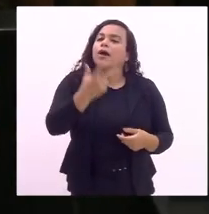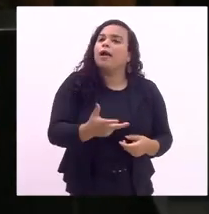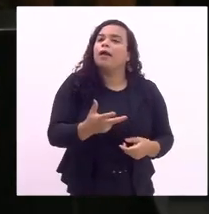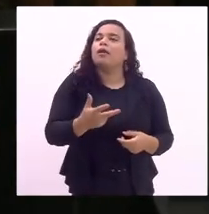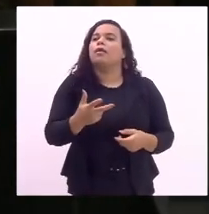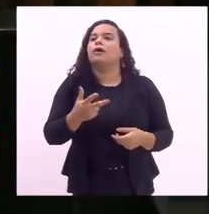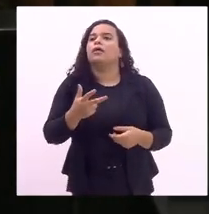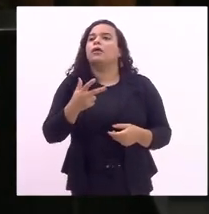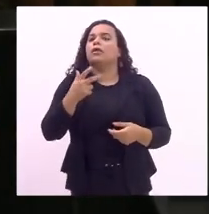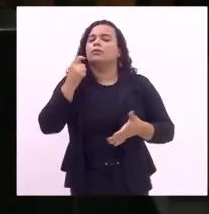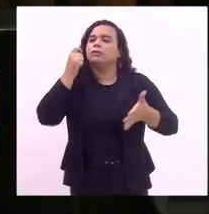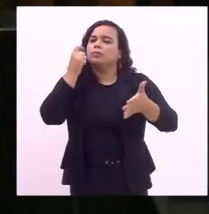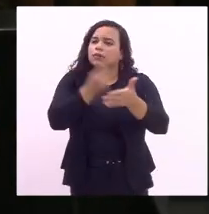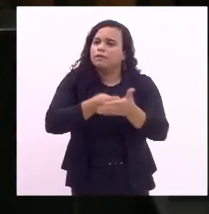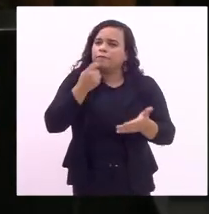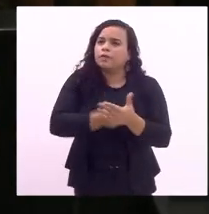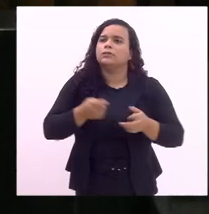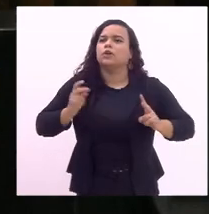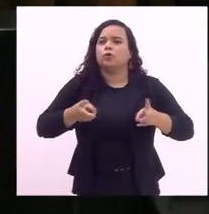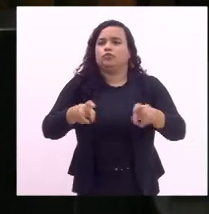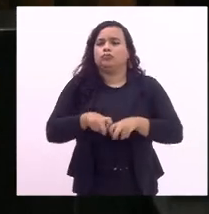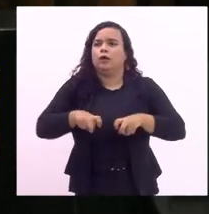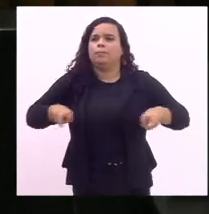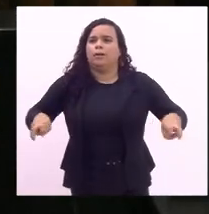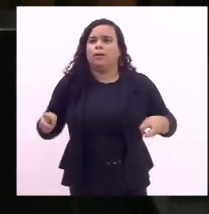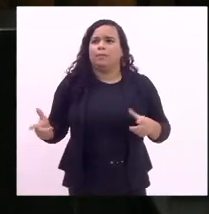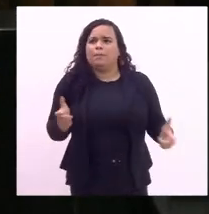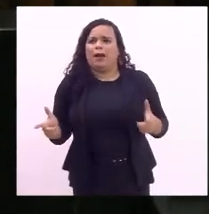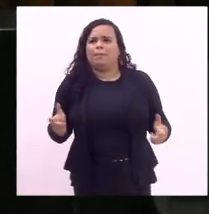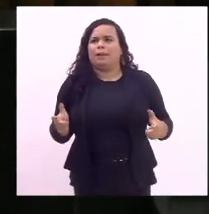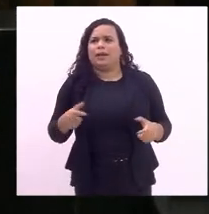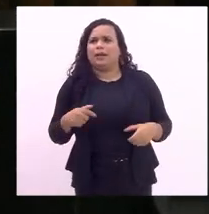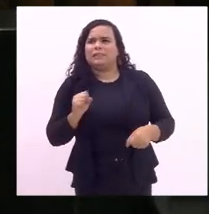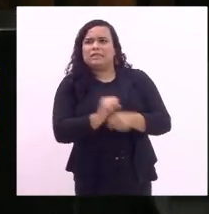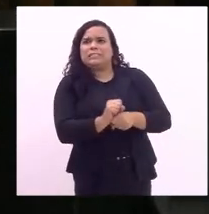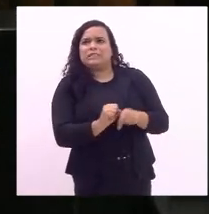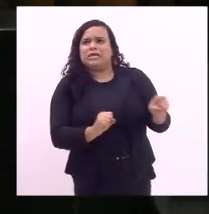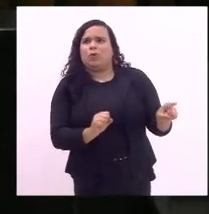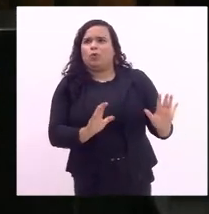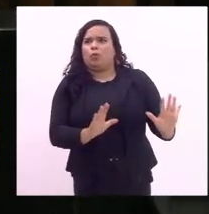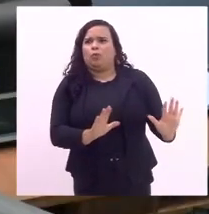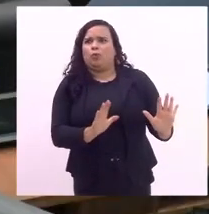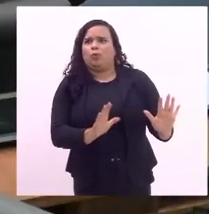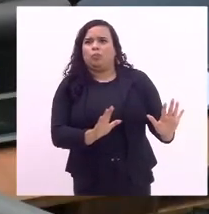defesa, bancada da bala. E deputada, ih, caramba, segura aí.